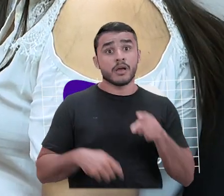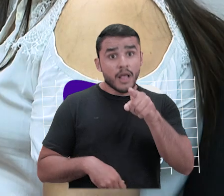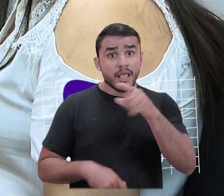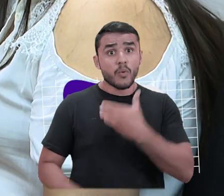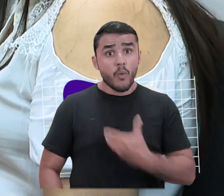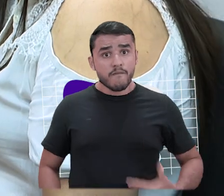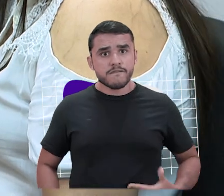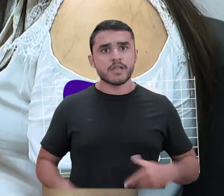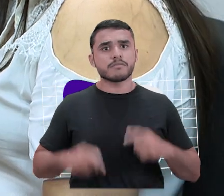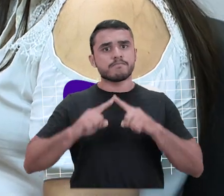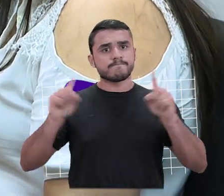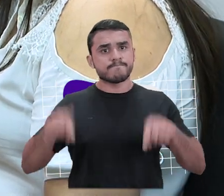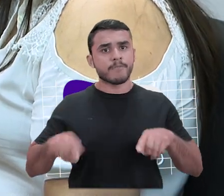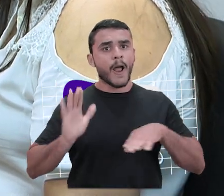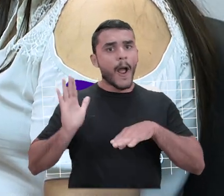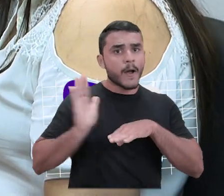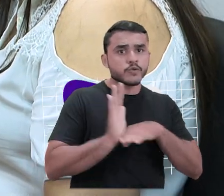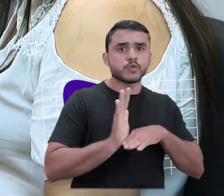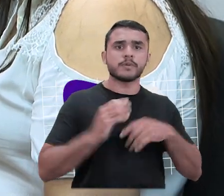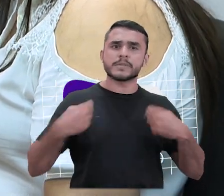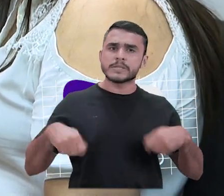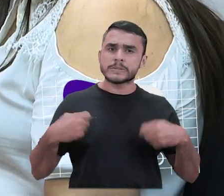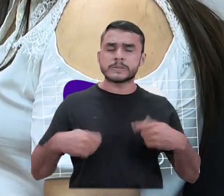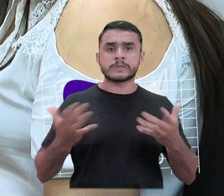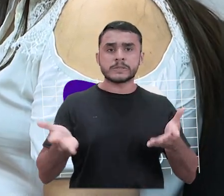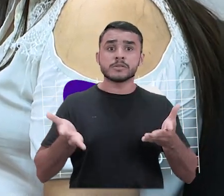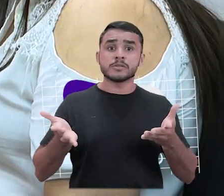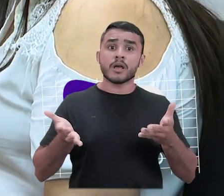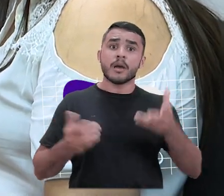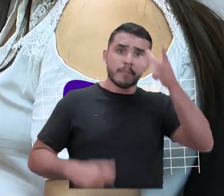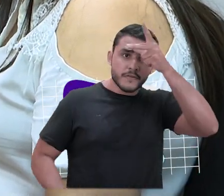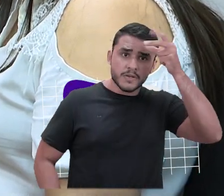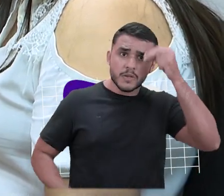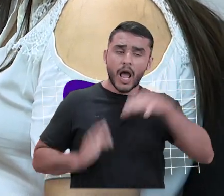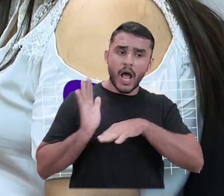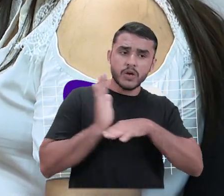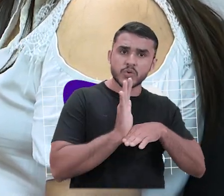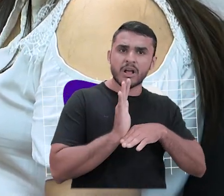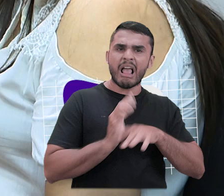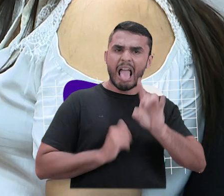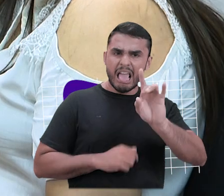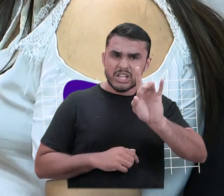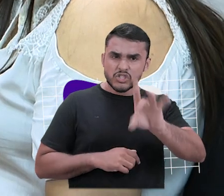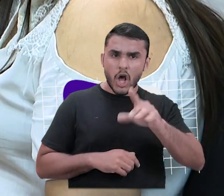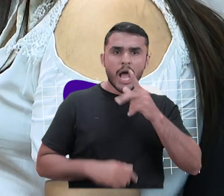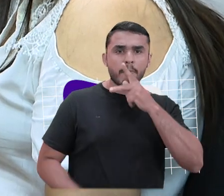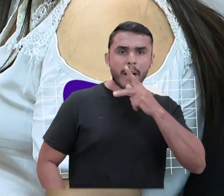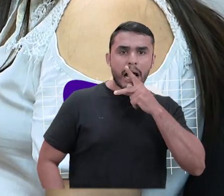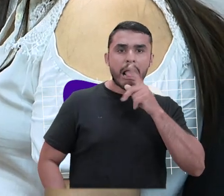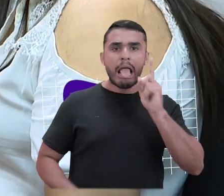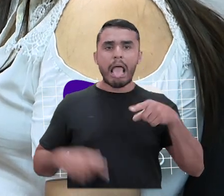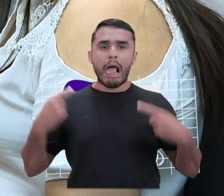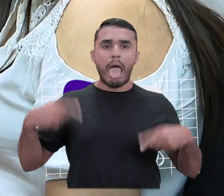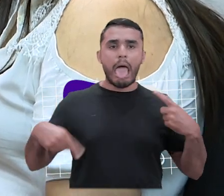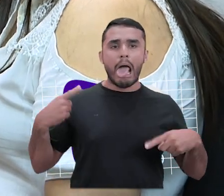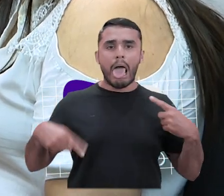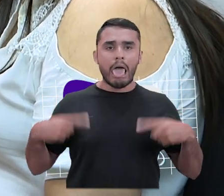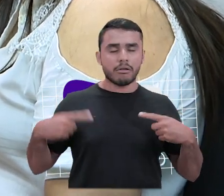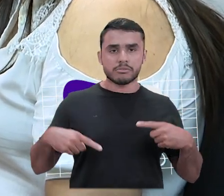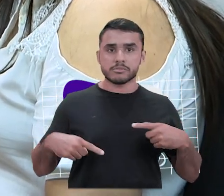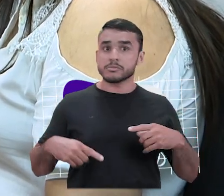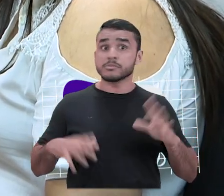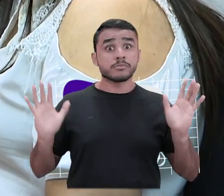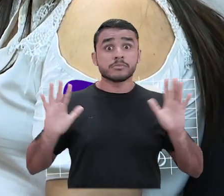contas. Isso. Né? A gente pensa na questão partidária, quando fala de política e tudo. Não, gente, não é só isso. Né? Na verdade, o que anima